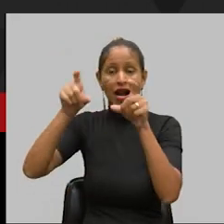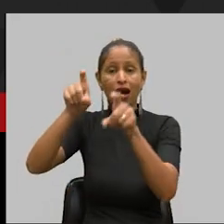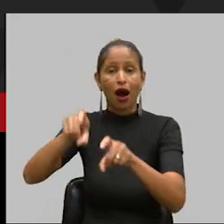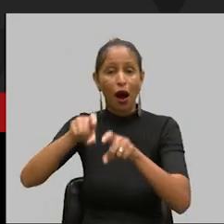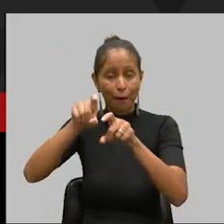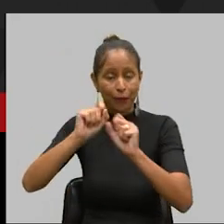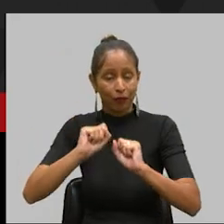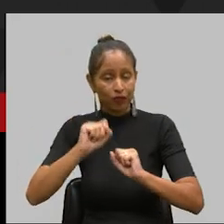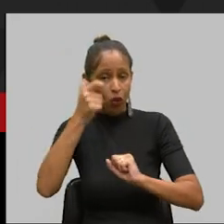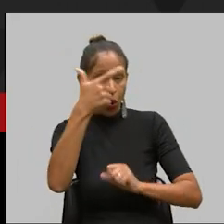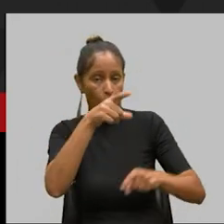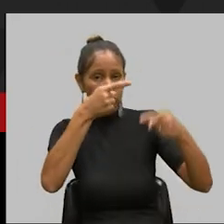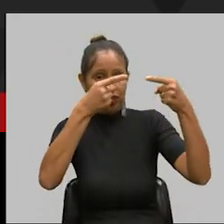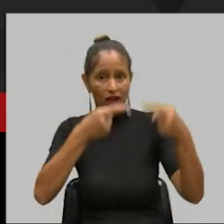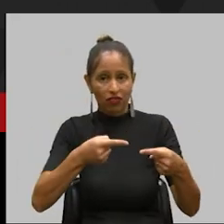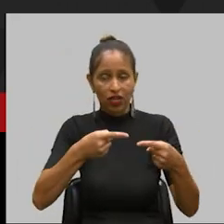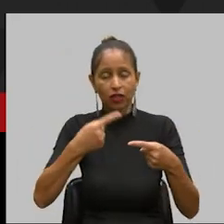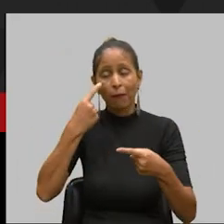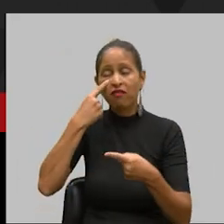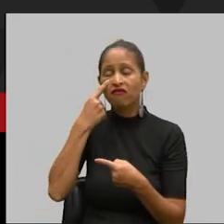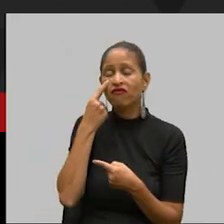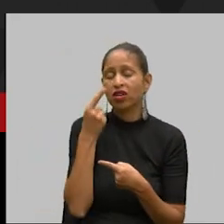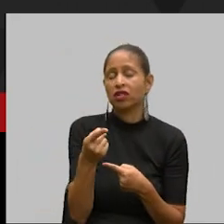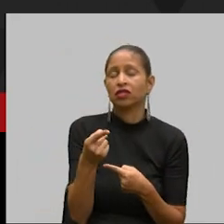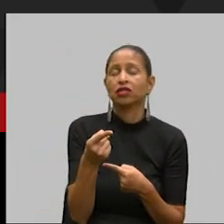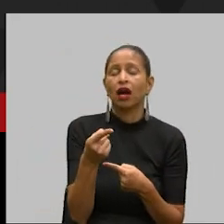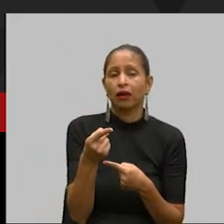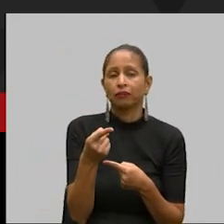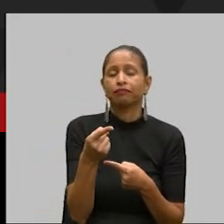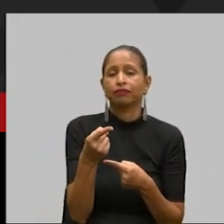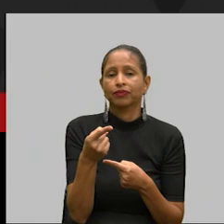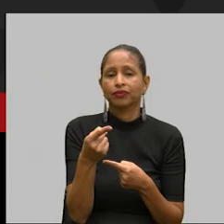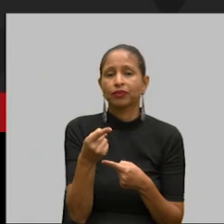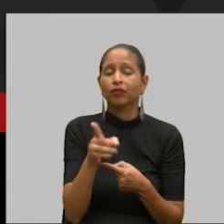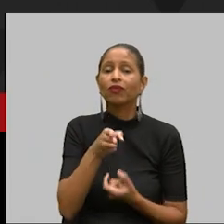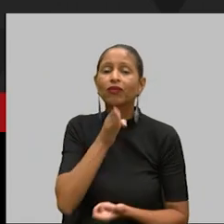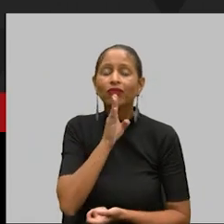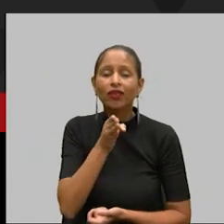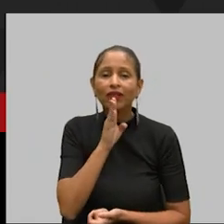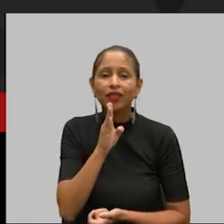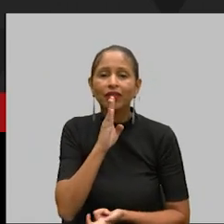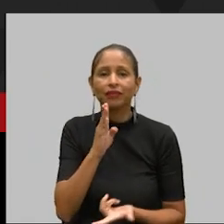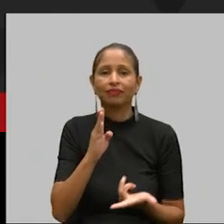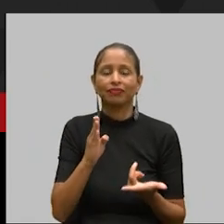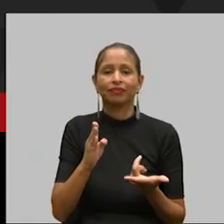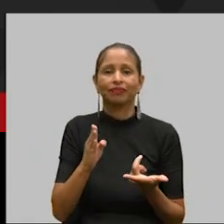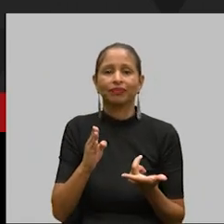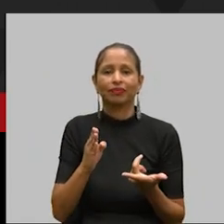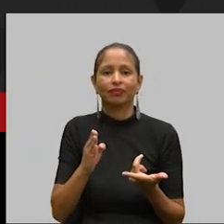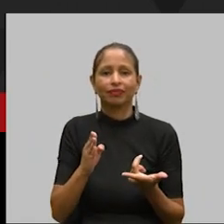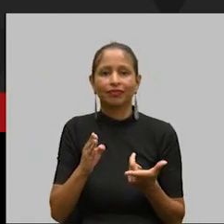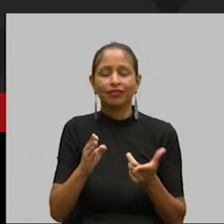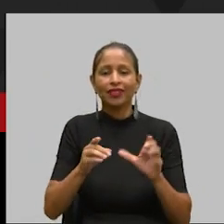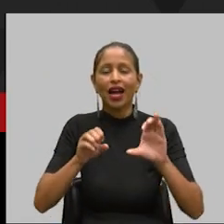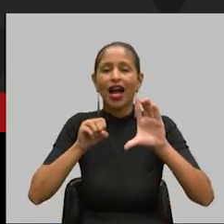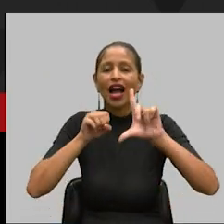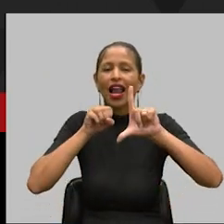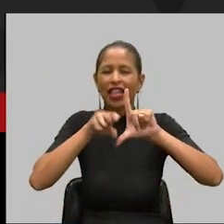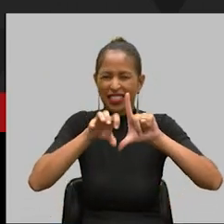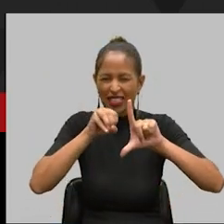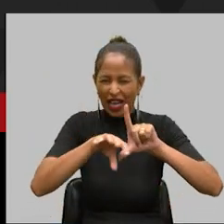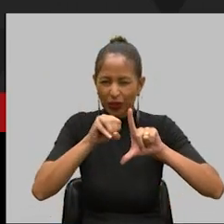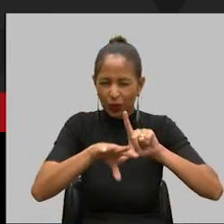um outro desafio do ponto de vista eh do reconhecimento dos egressos das licenciaturas em educação do